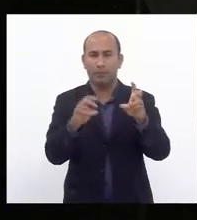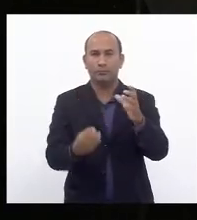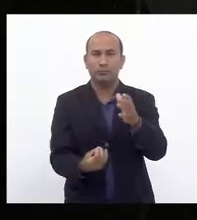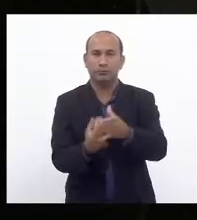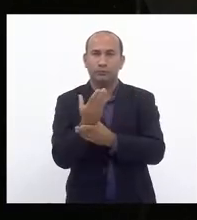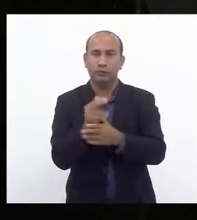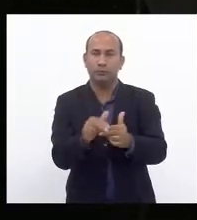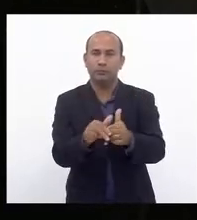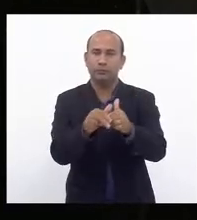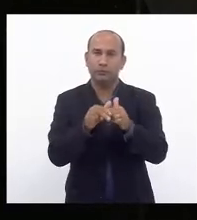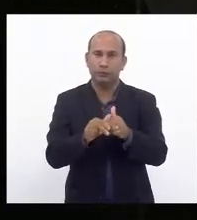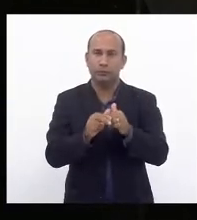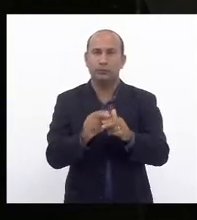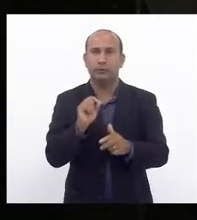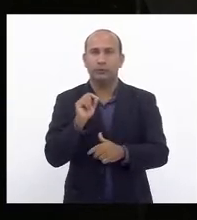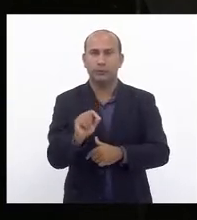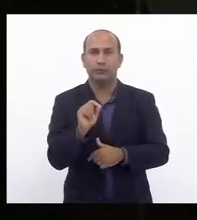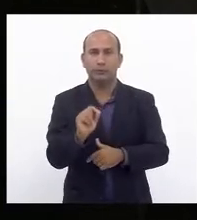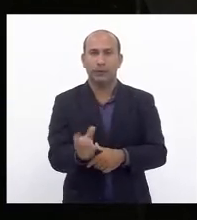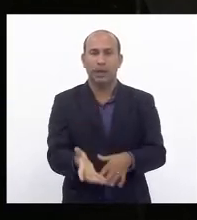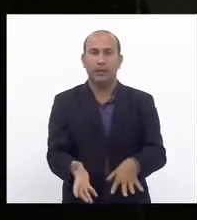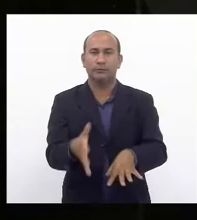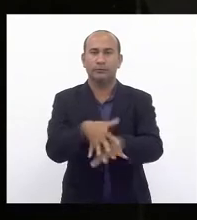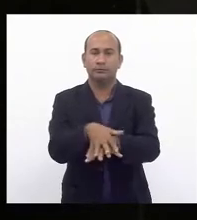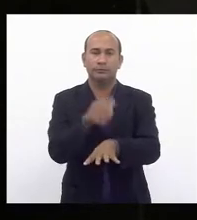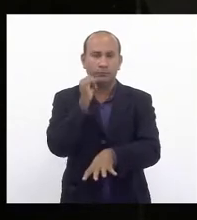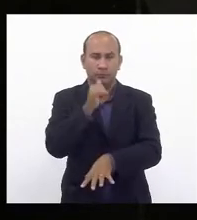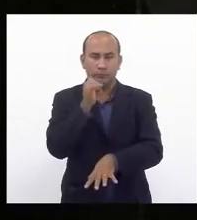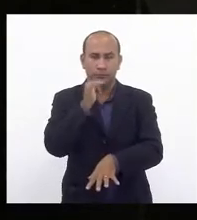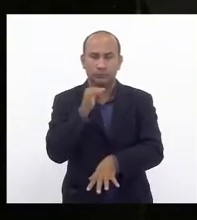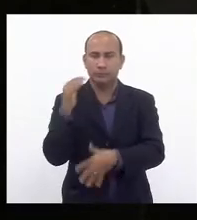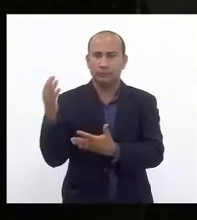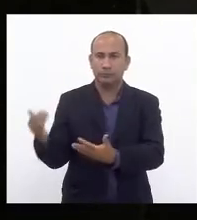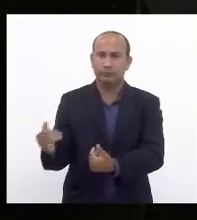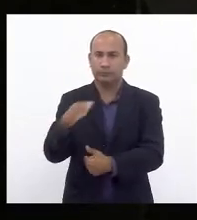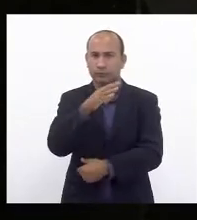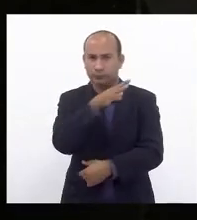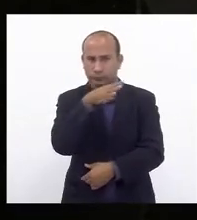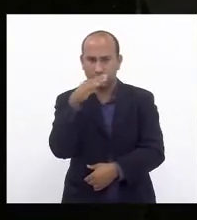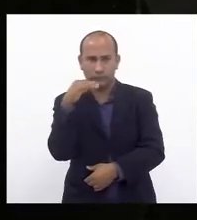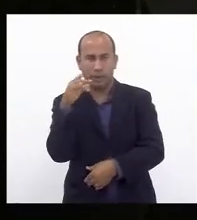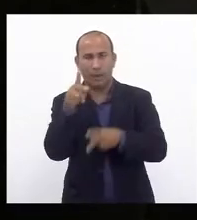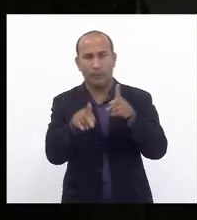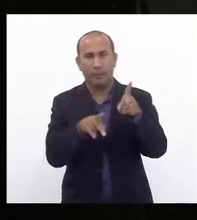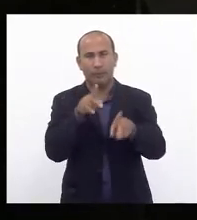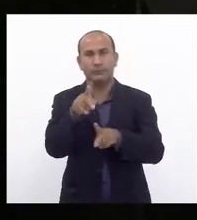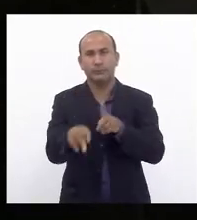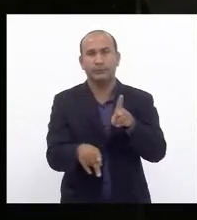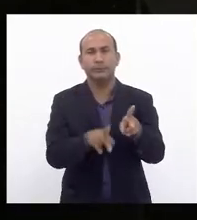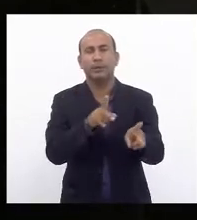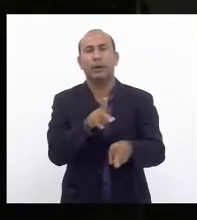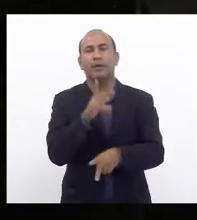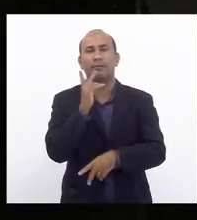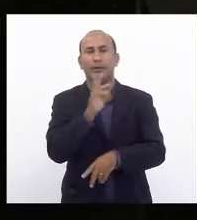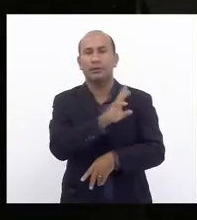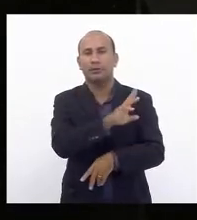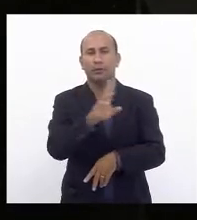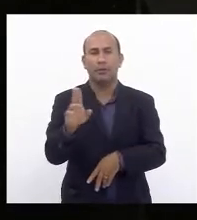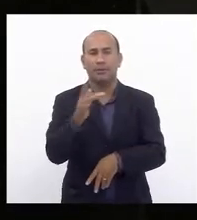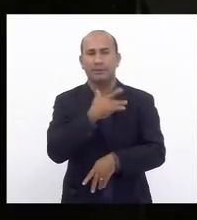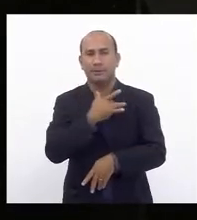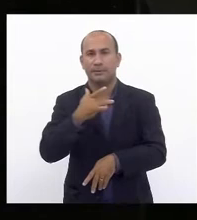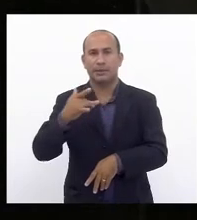esse tema aparece no que tange à inclusão das mulheres, jovens, adolescentes, dos meios populares, no âmbito da chamada